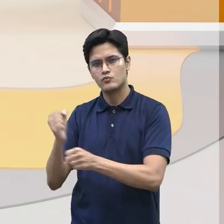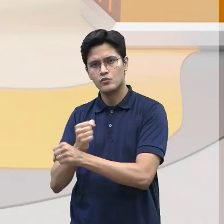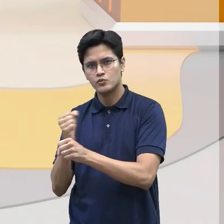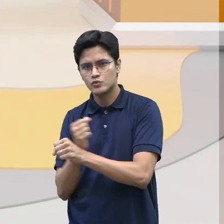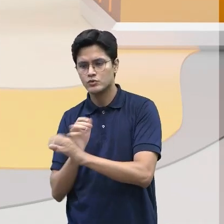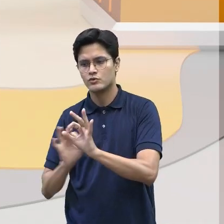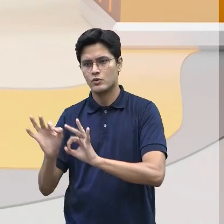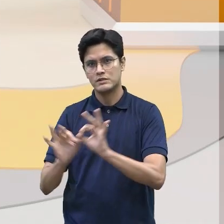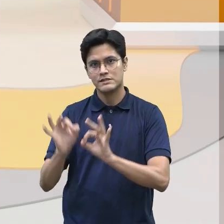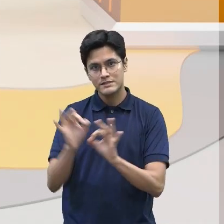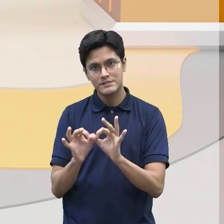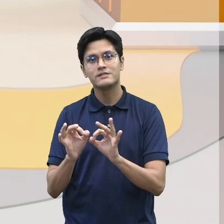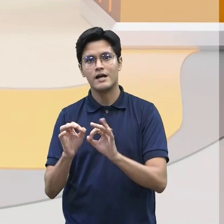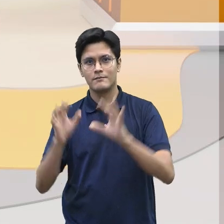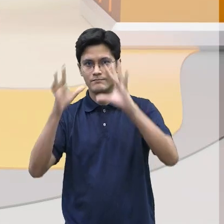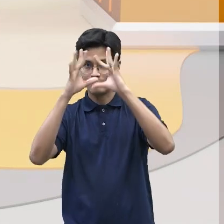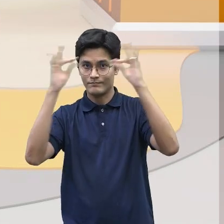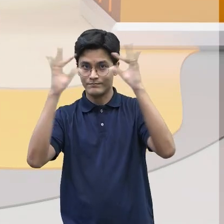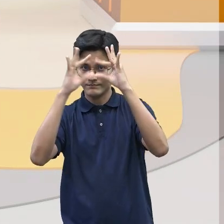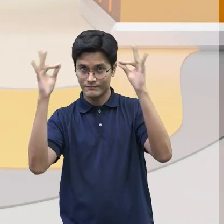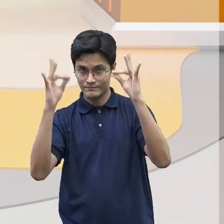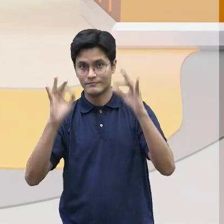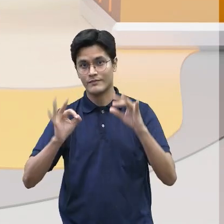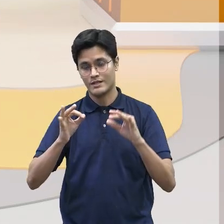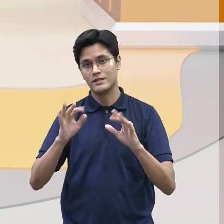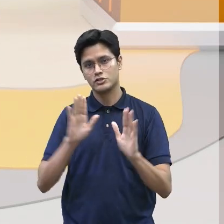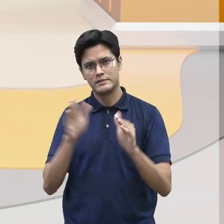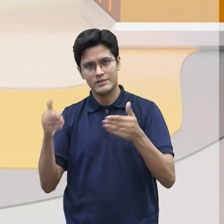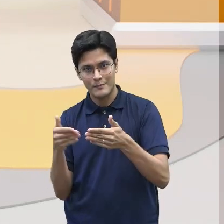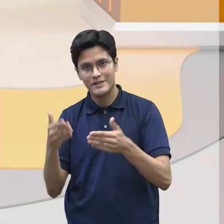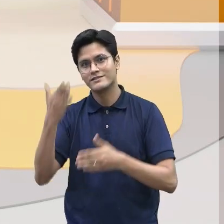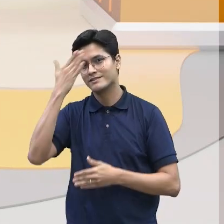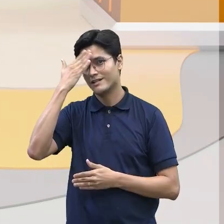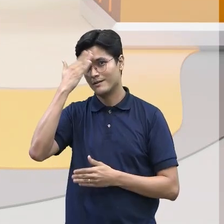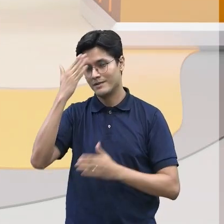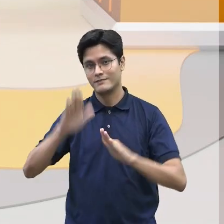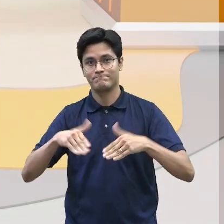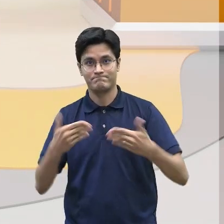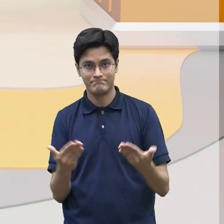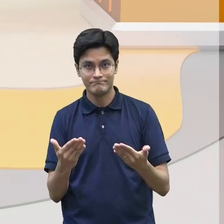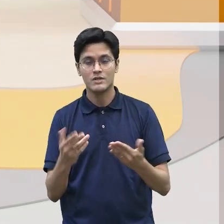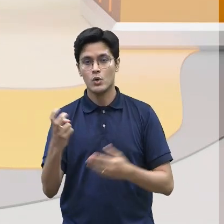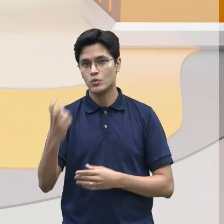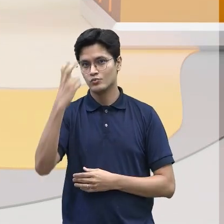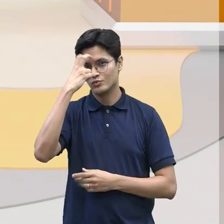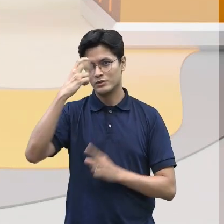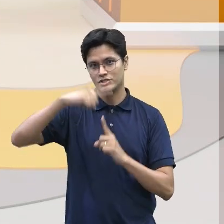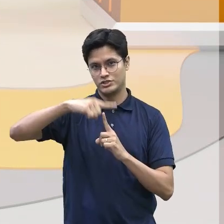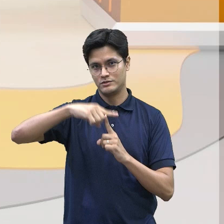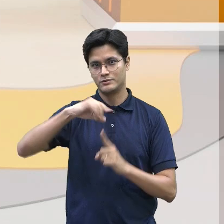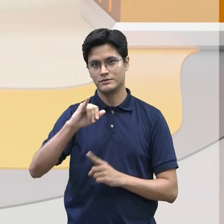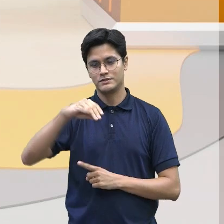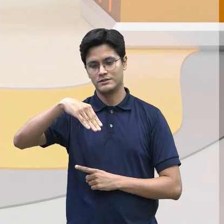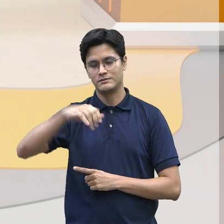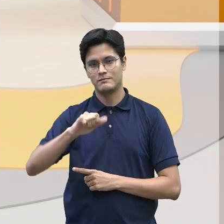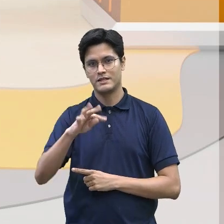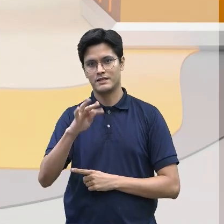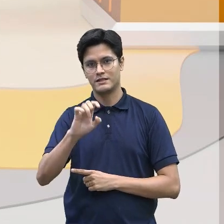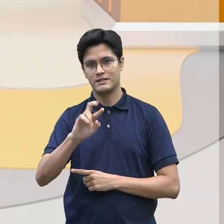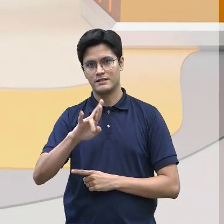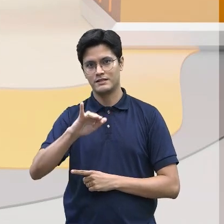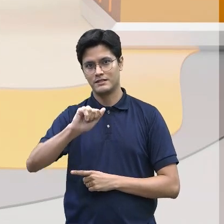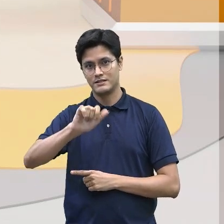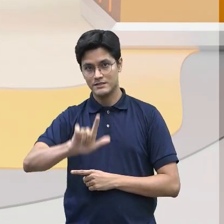em especial os seus saberes. Então, traduzindo, a cultura imaterial faz parte